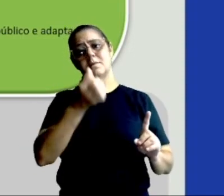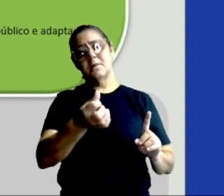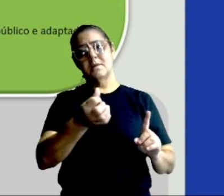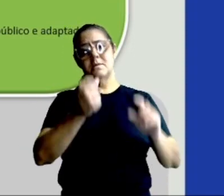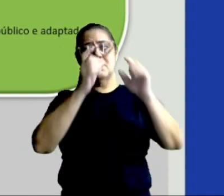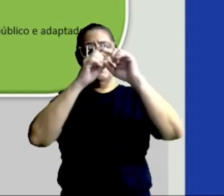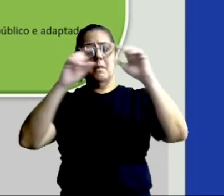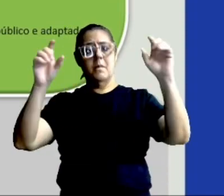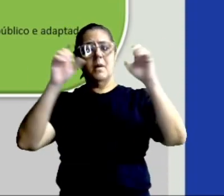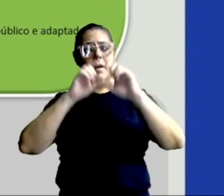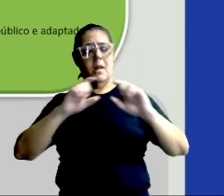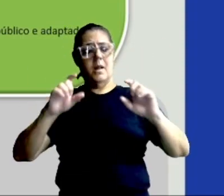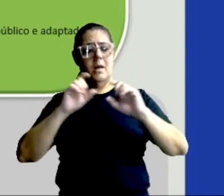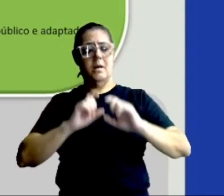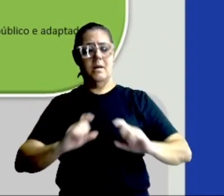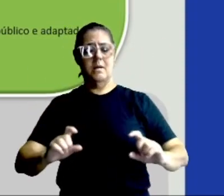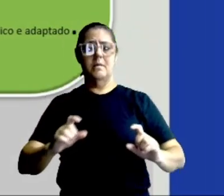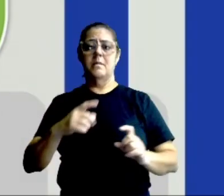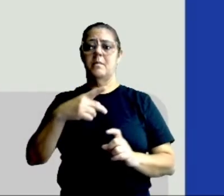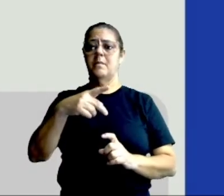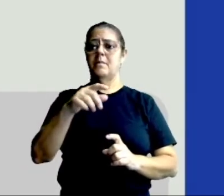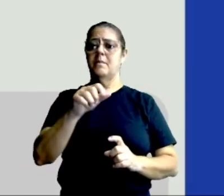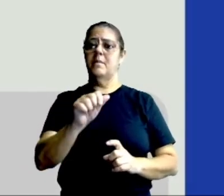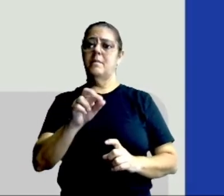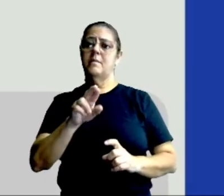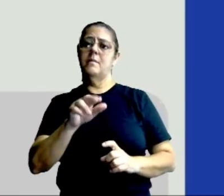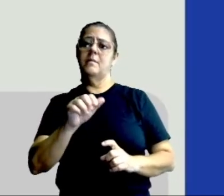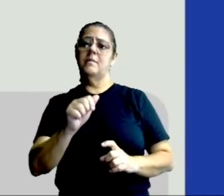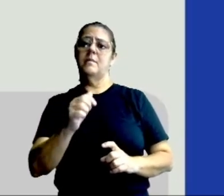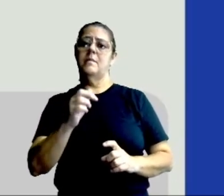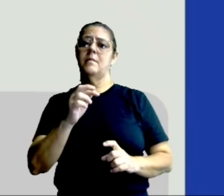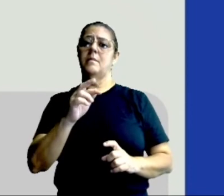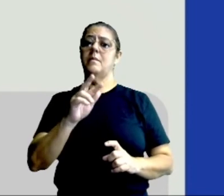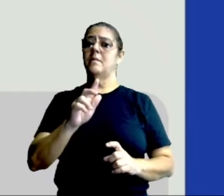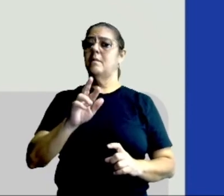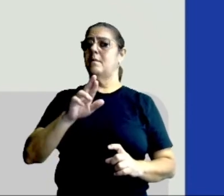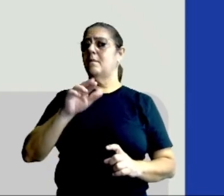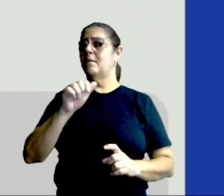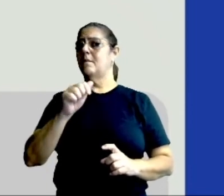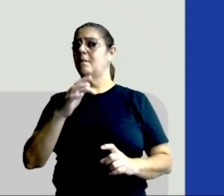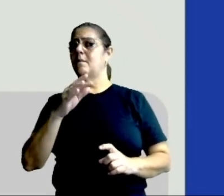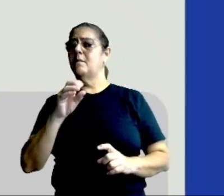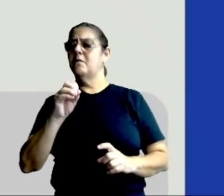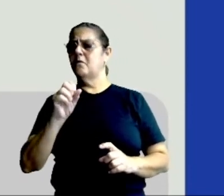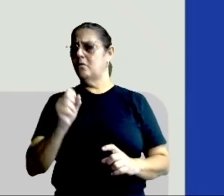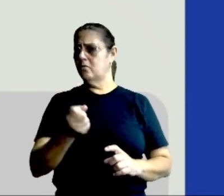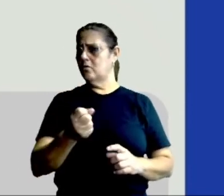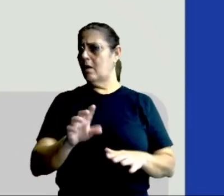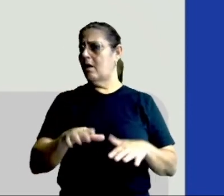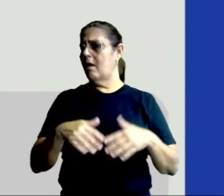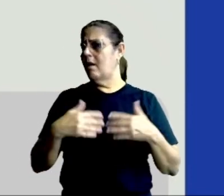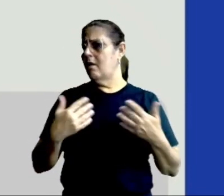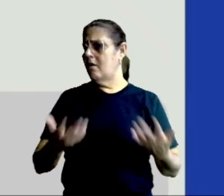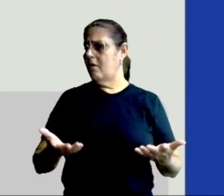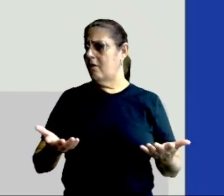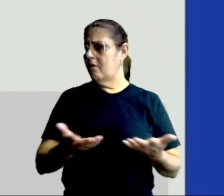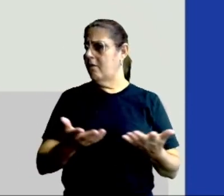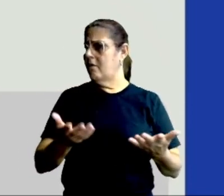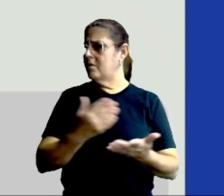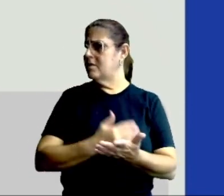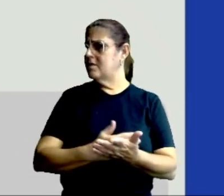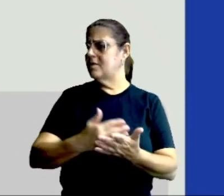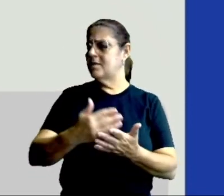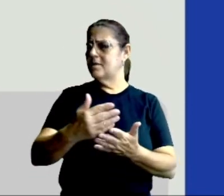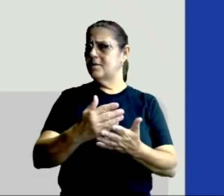parágrafos certo acompanha aí para ver se isso foi a tua resposta agora como é